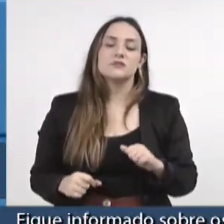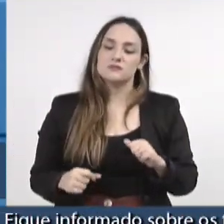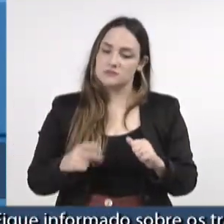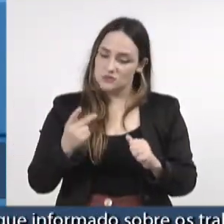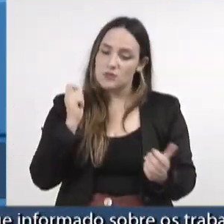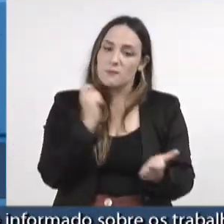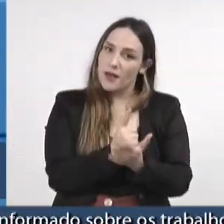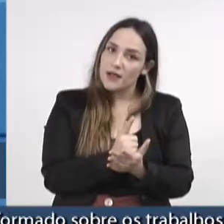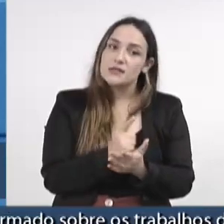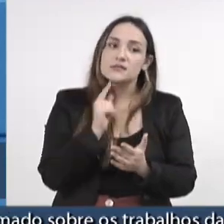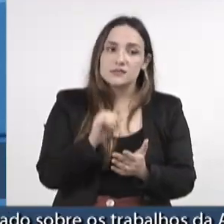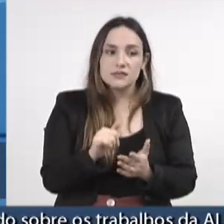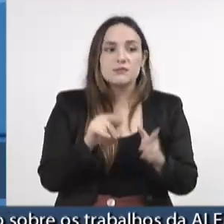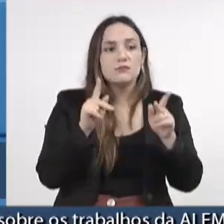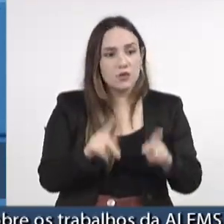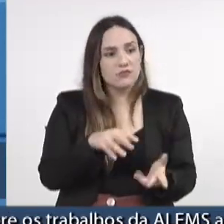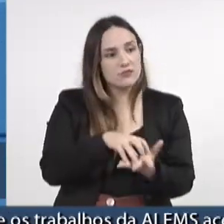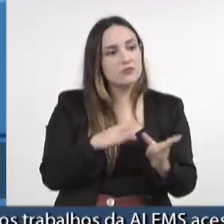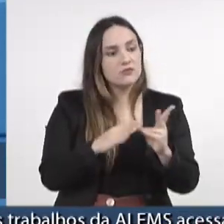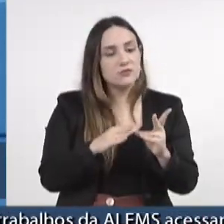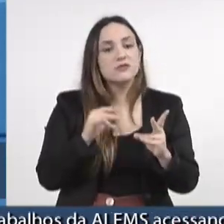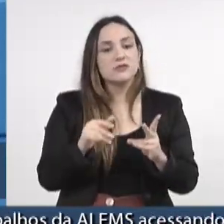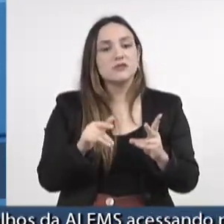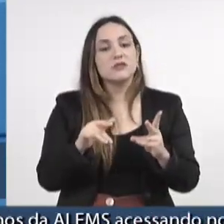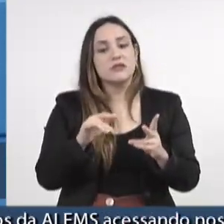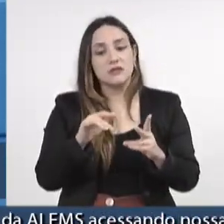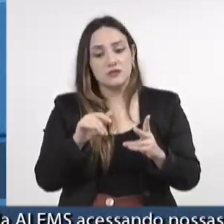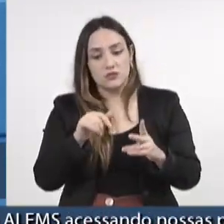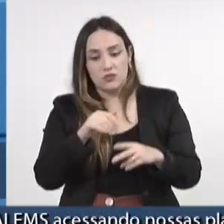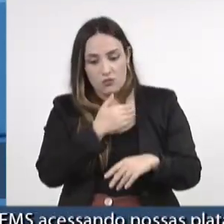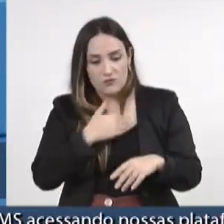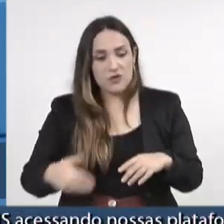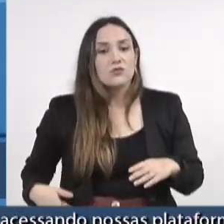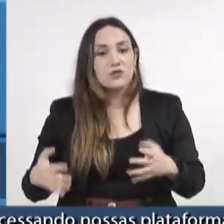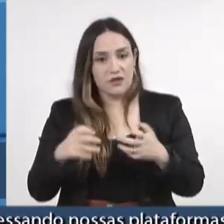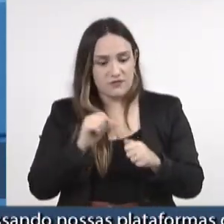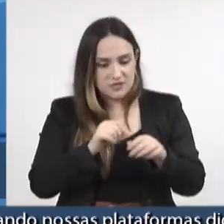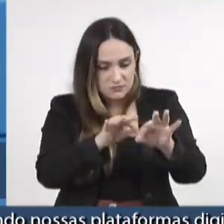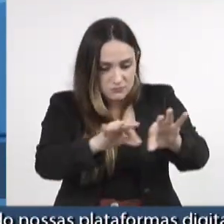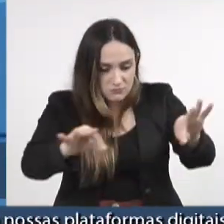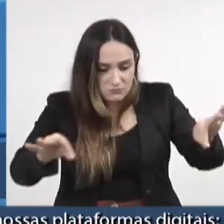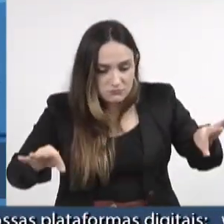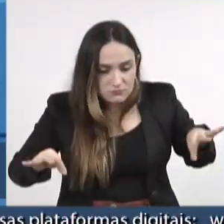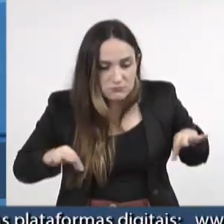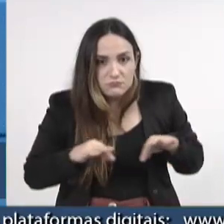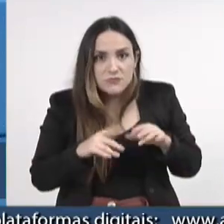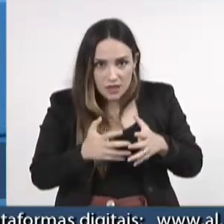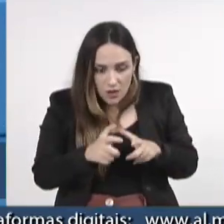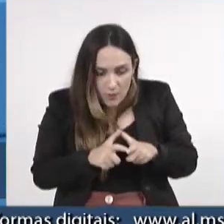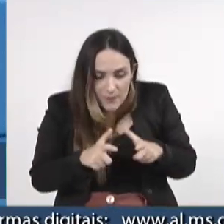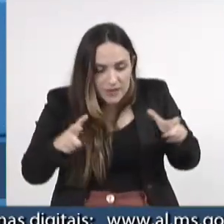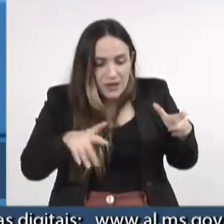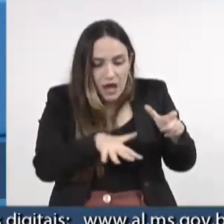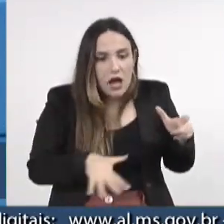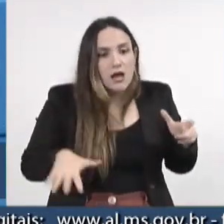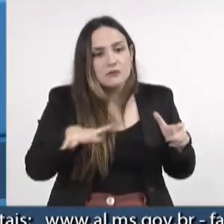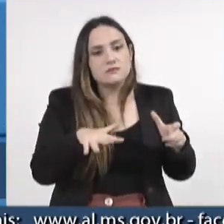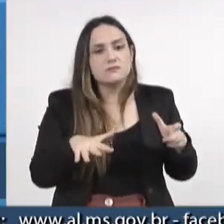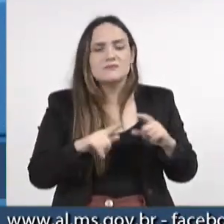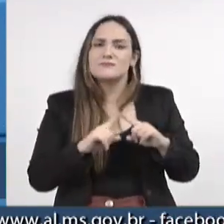irá demarcar as terras que os índios tradicionalmente ocupam. Ocorre que o legislador, o